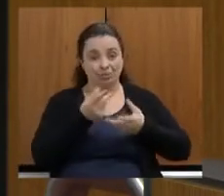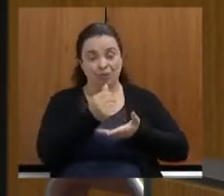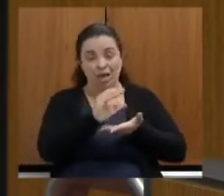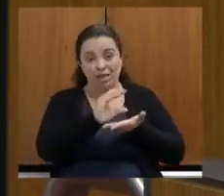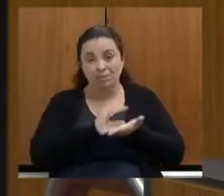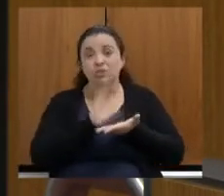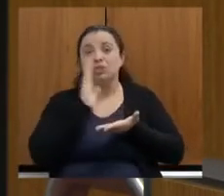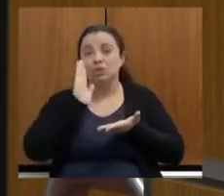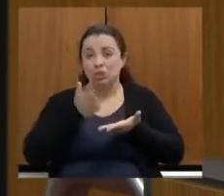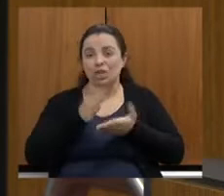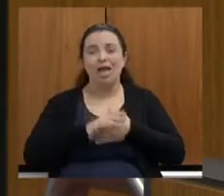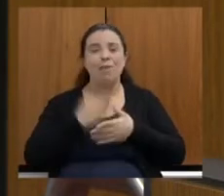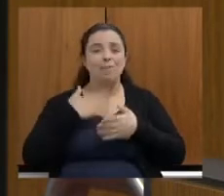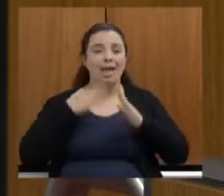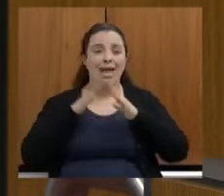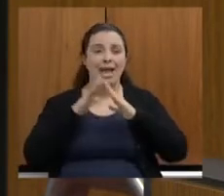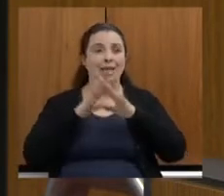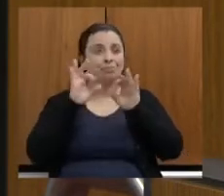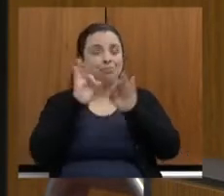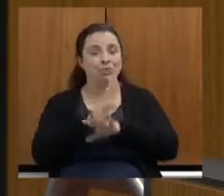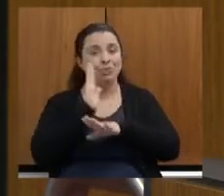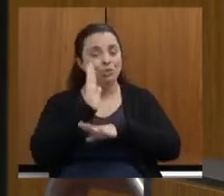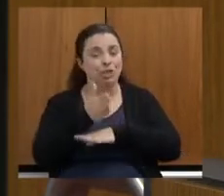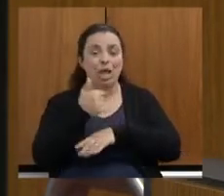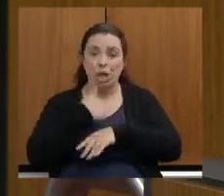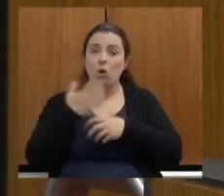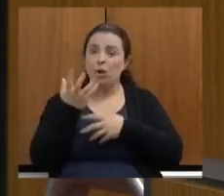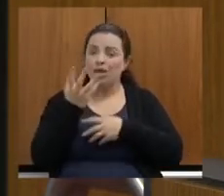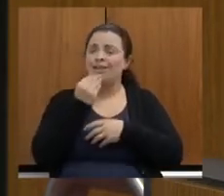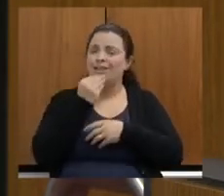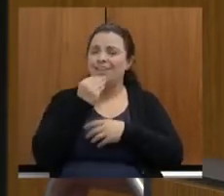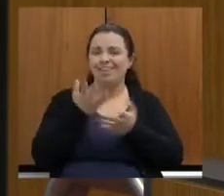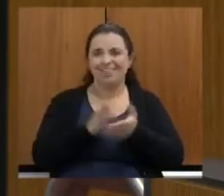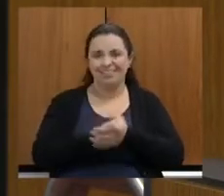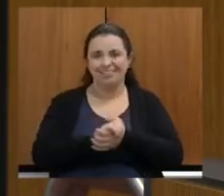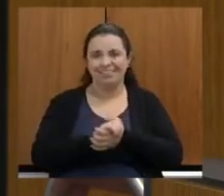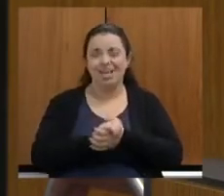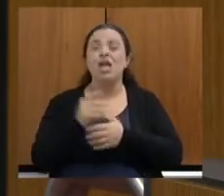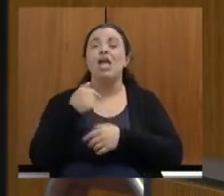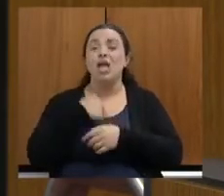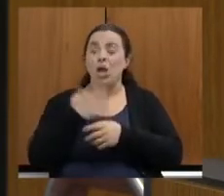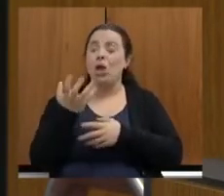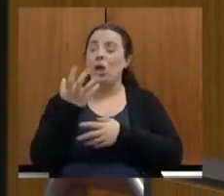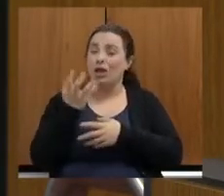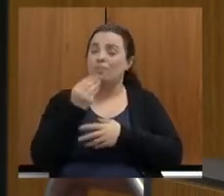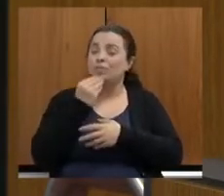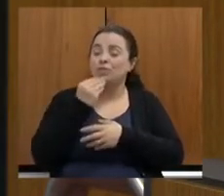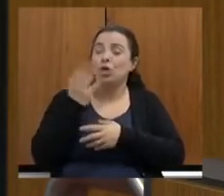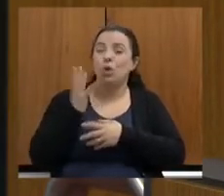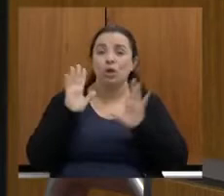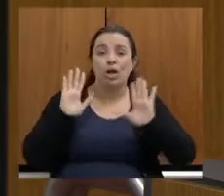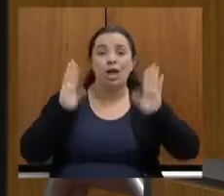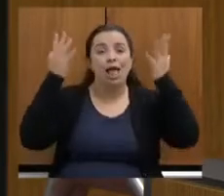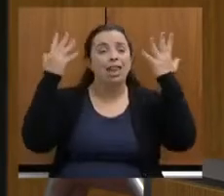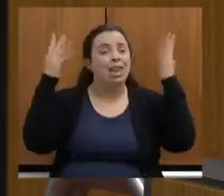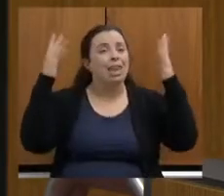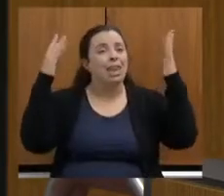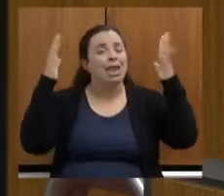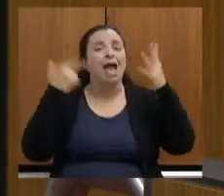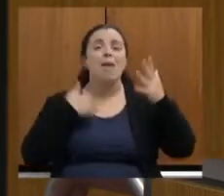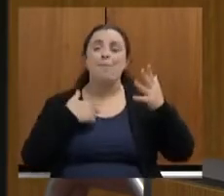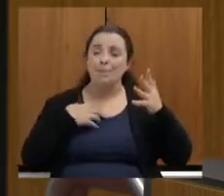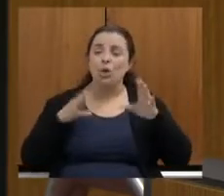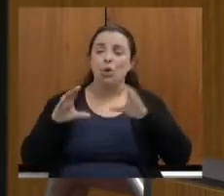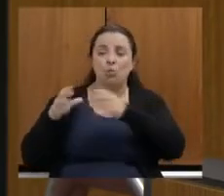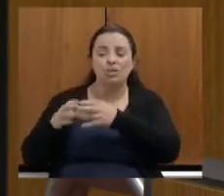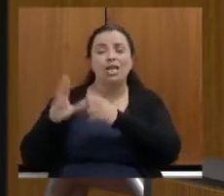da minha casa eu queria até aqui hoje comemorando com todos vocês que a minha comunidade voltou para nossa realidade que a minha comunidade